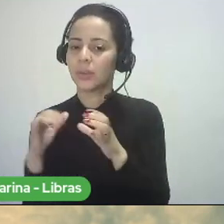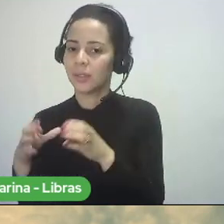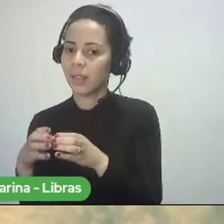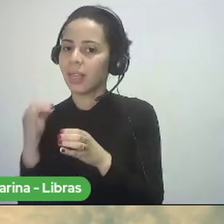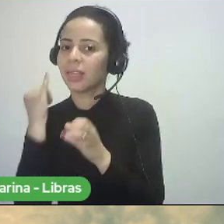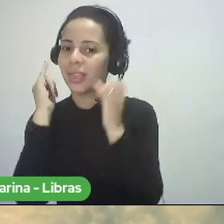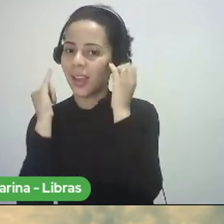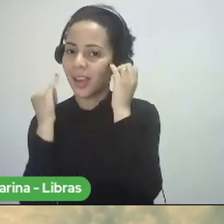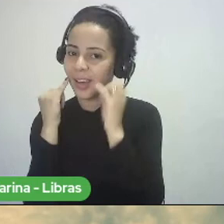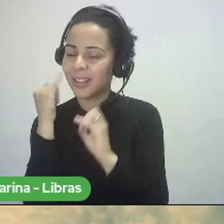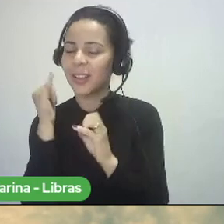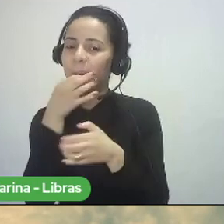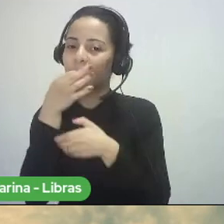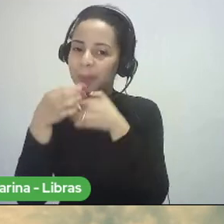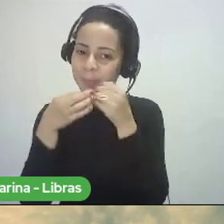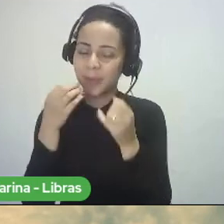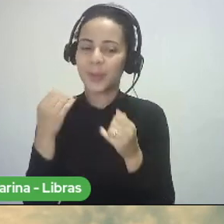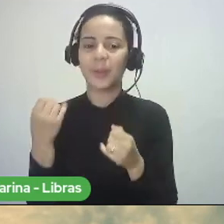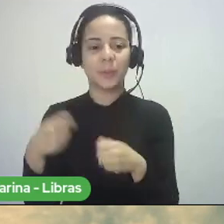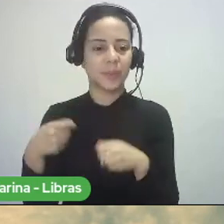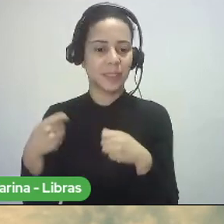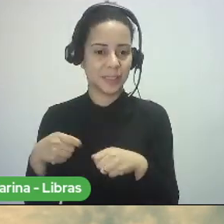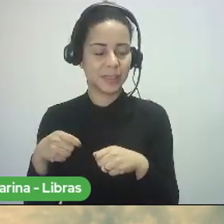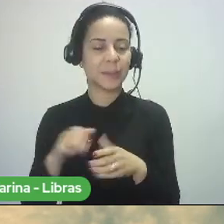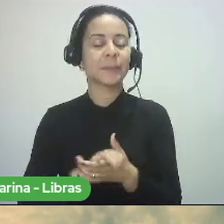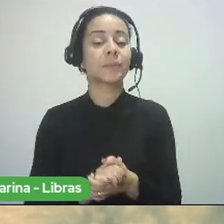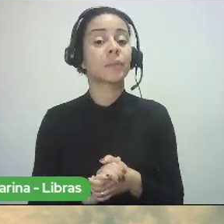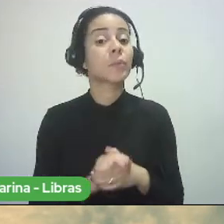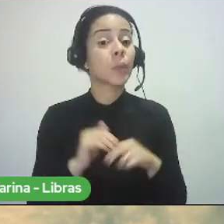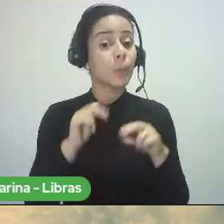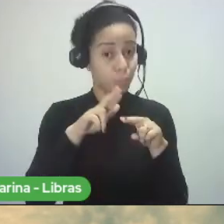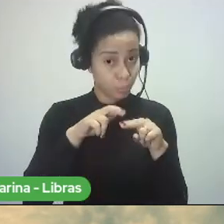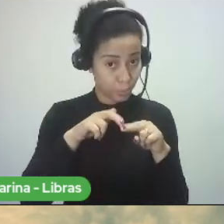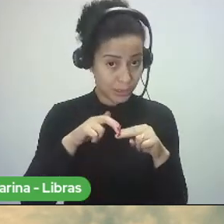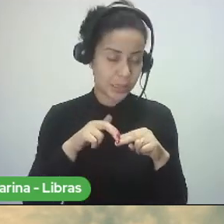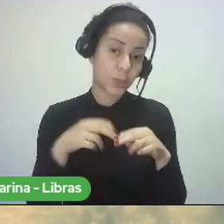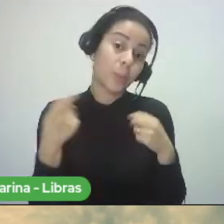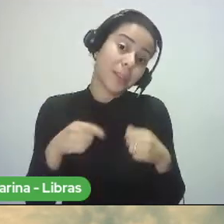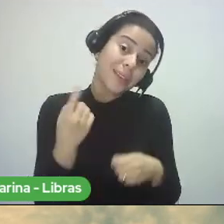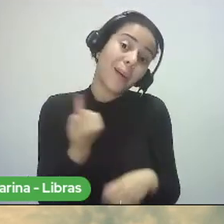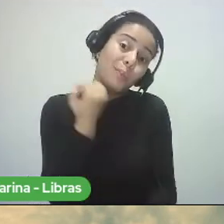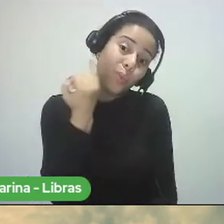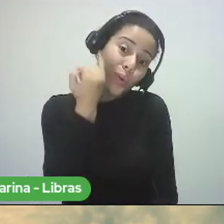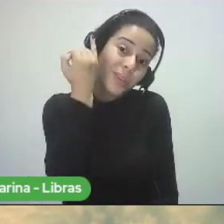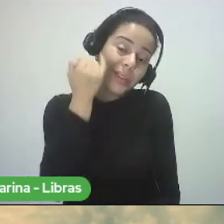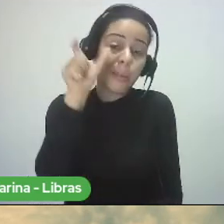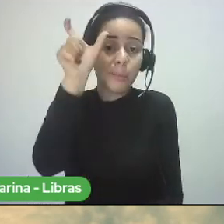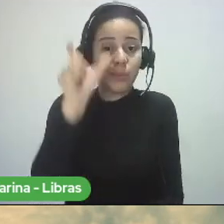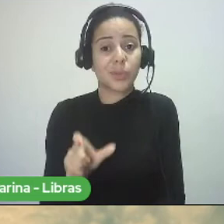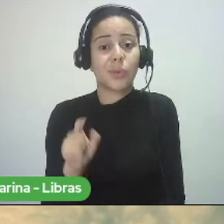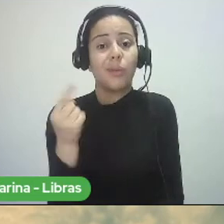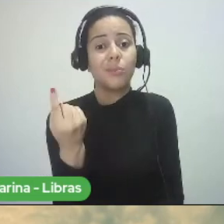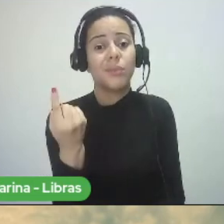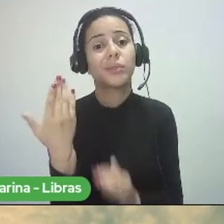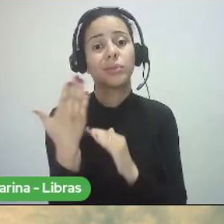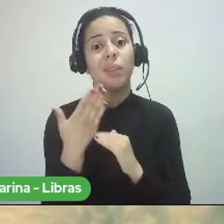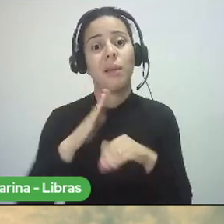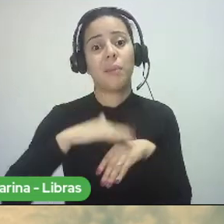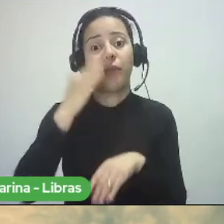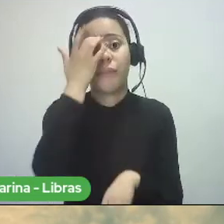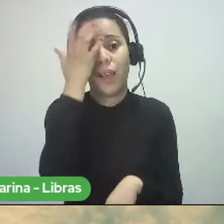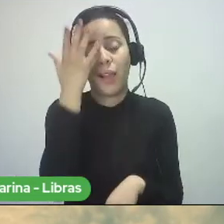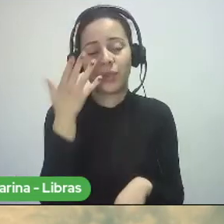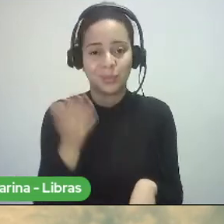esse efeito? É chamar a facilitadora que está pareando comigo e chamar também